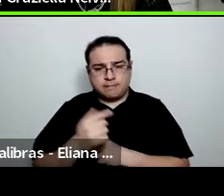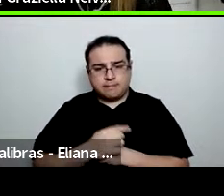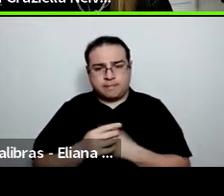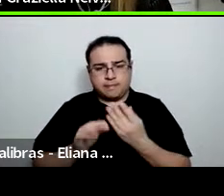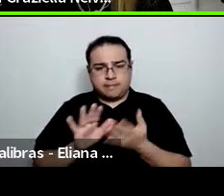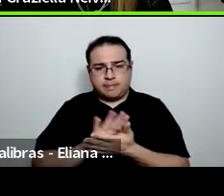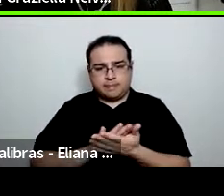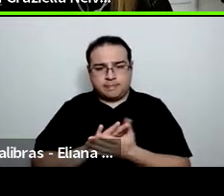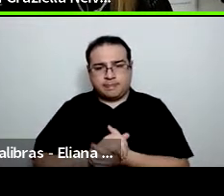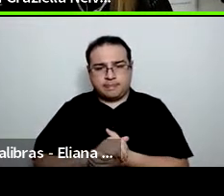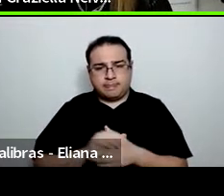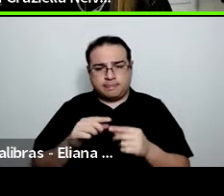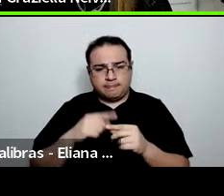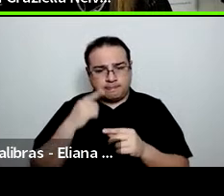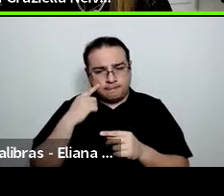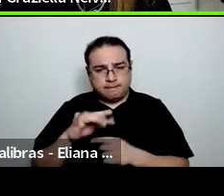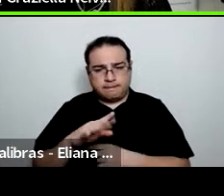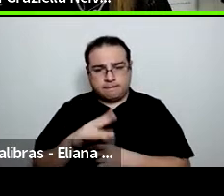a